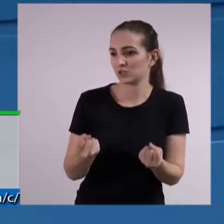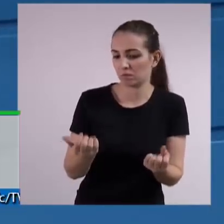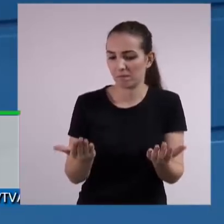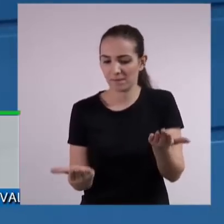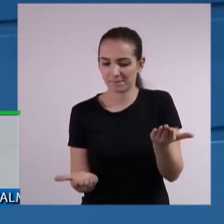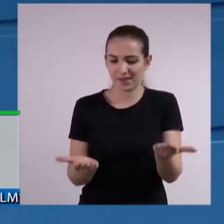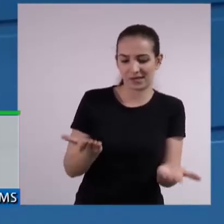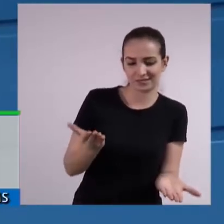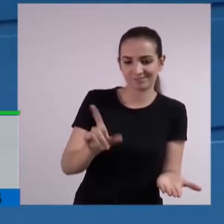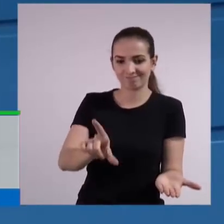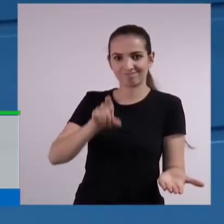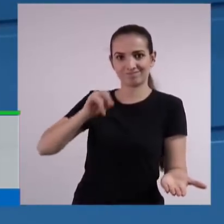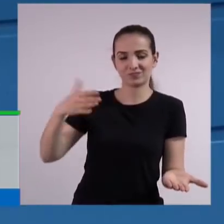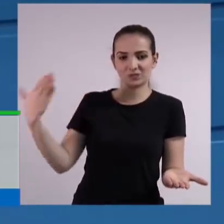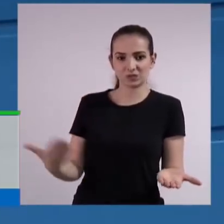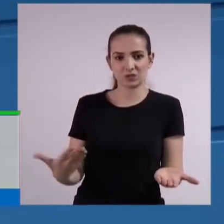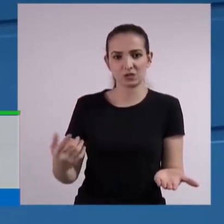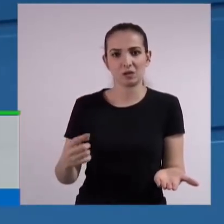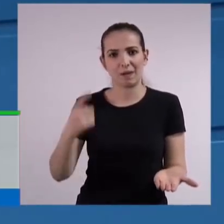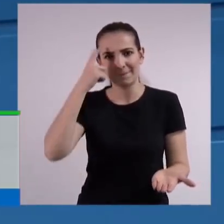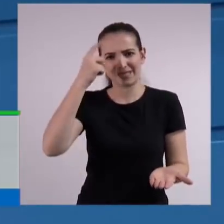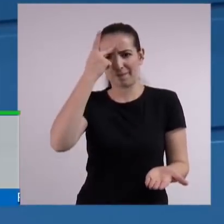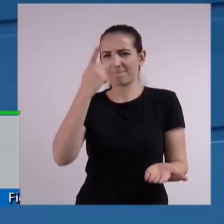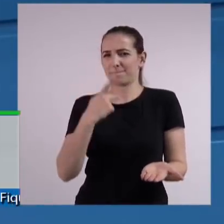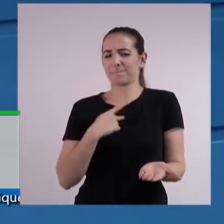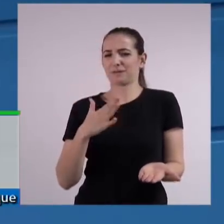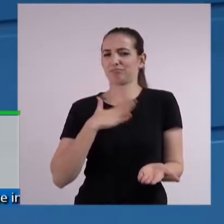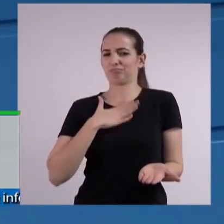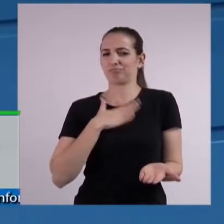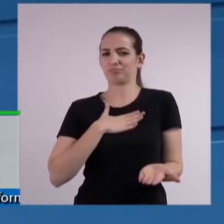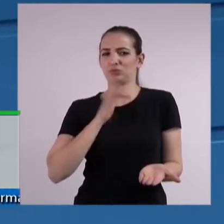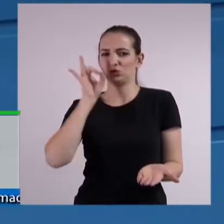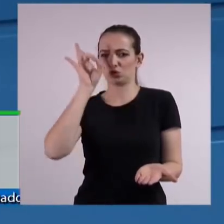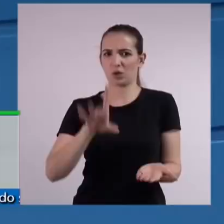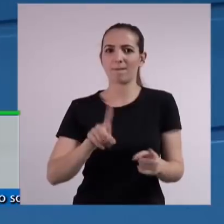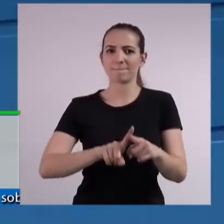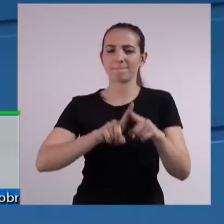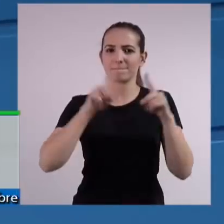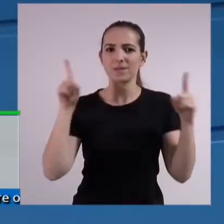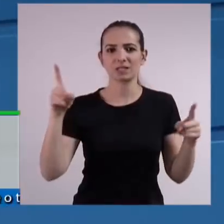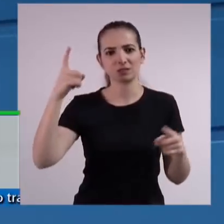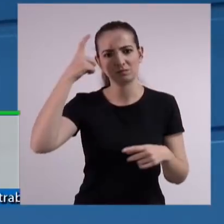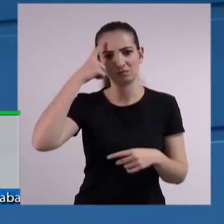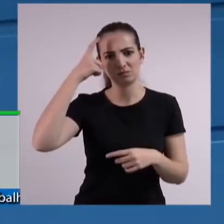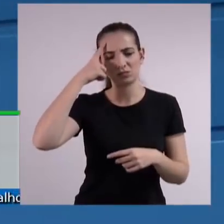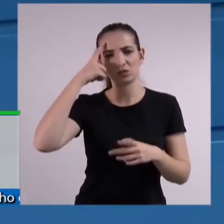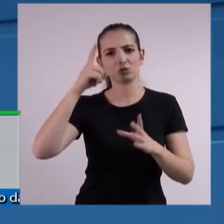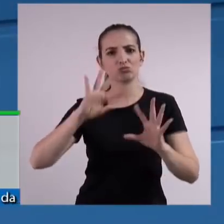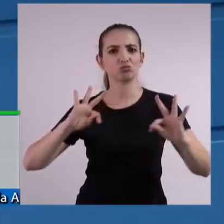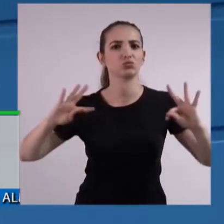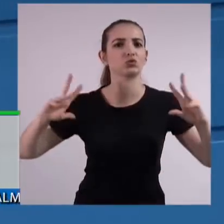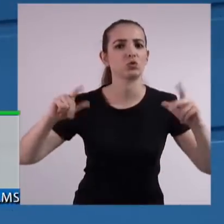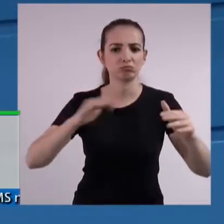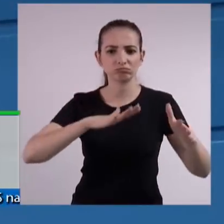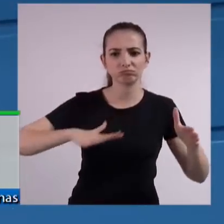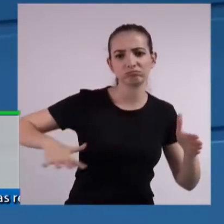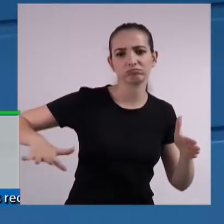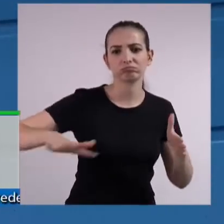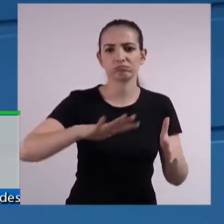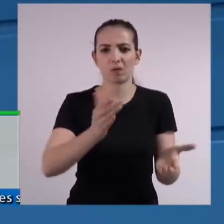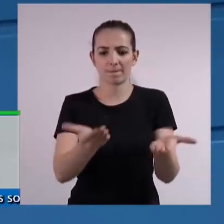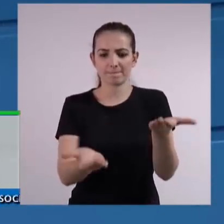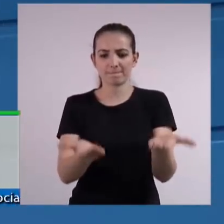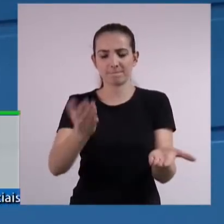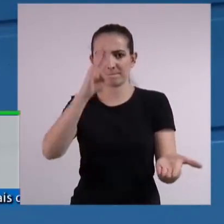na hora de tomar a decisão, ou pensar em si mesmo apenas, mas pensou no coletivo, pensou no